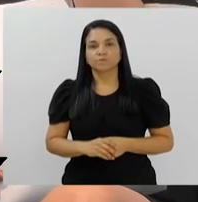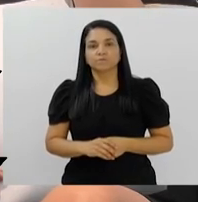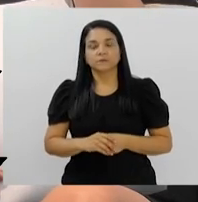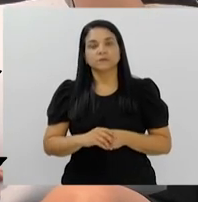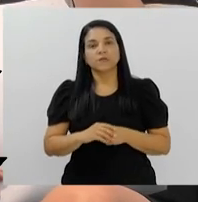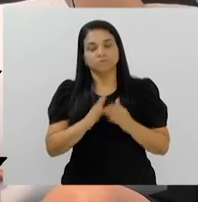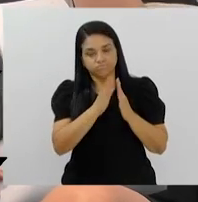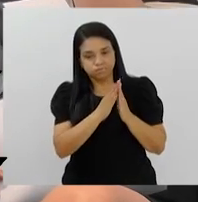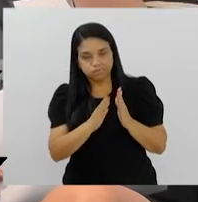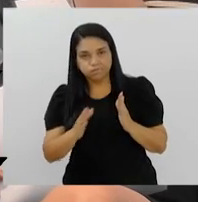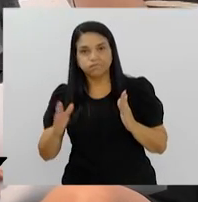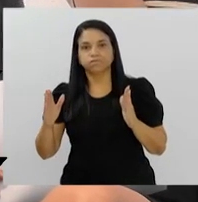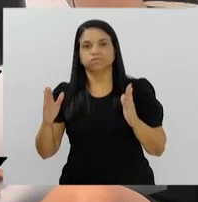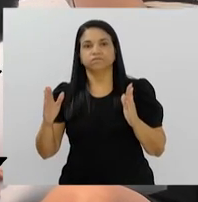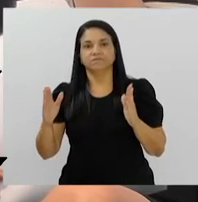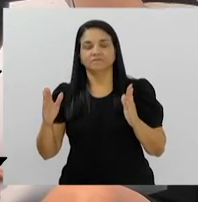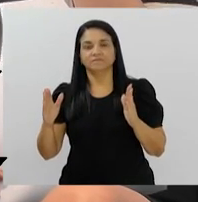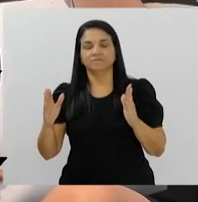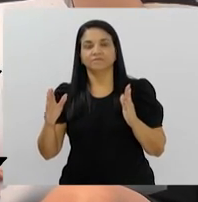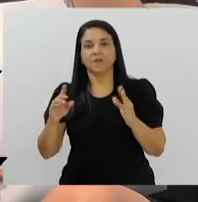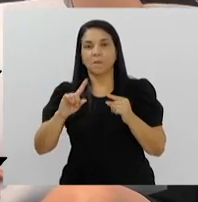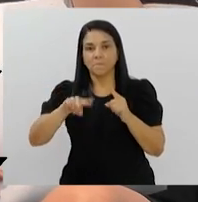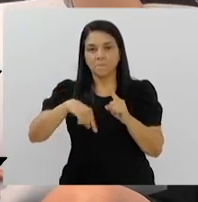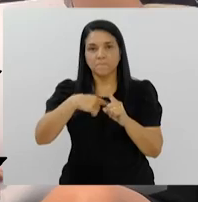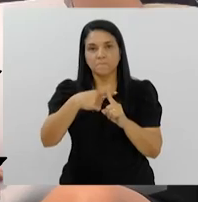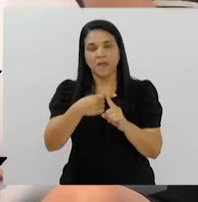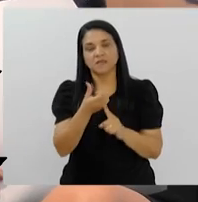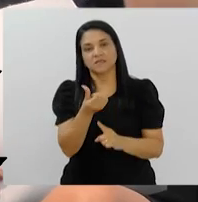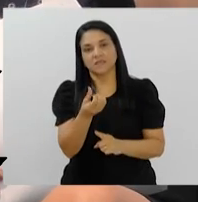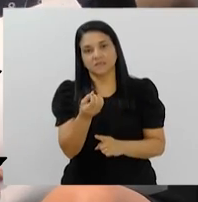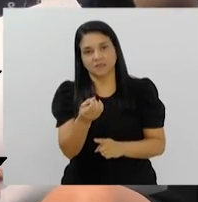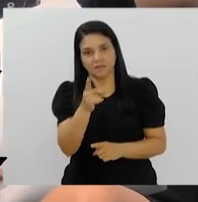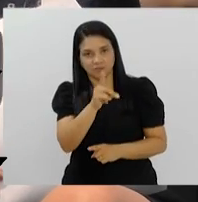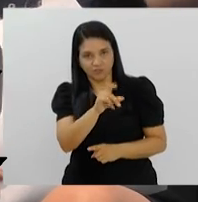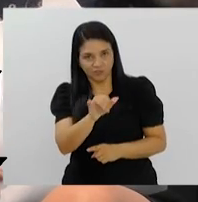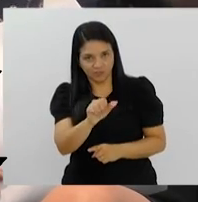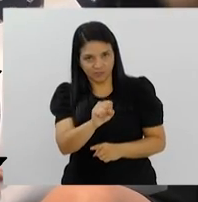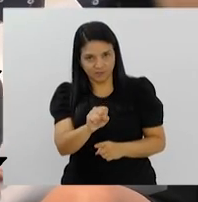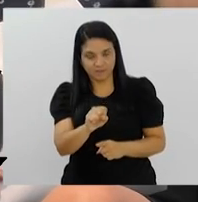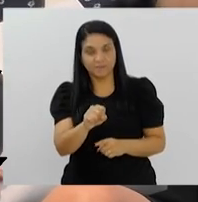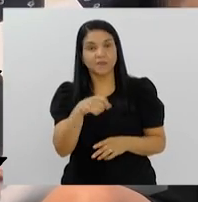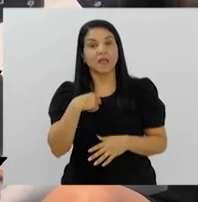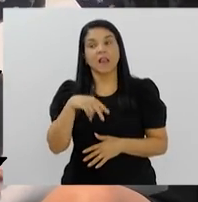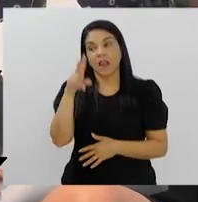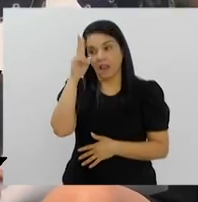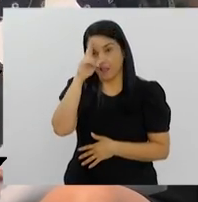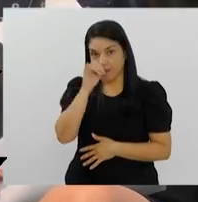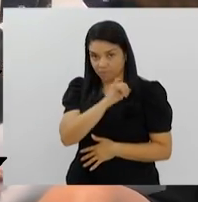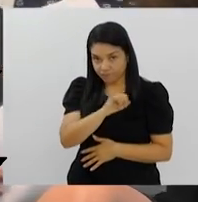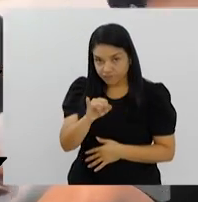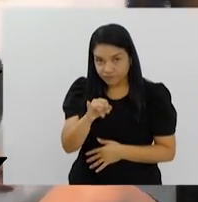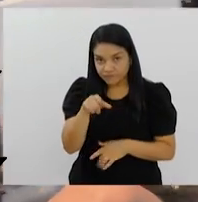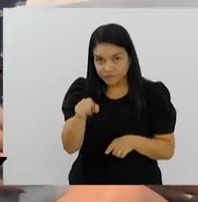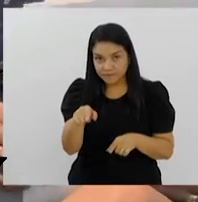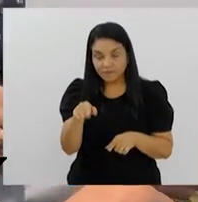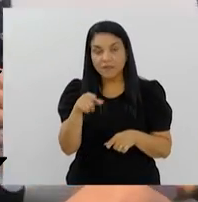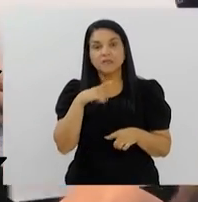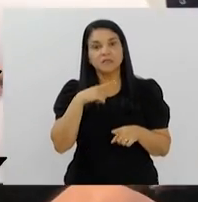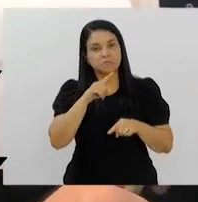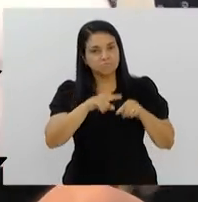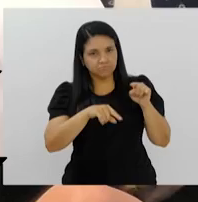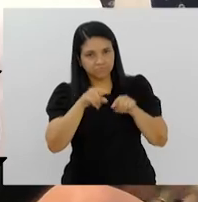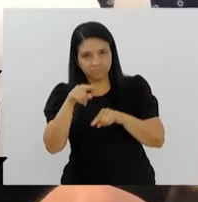prorrogado Será nós teremos mais 60 dias Lembrando que eh nós temos alguns